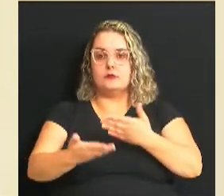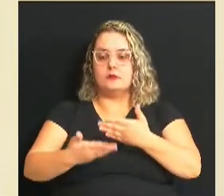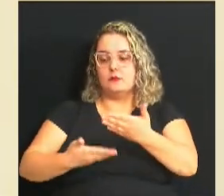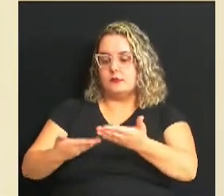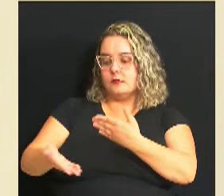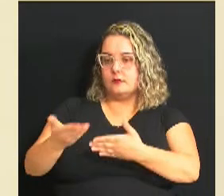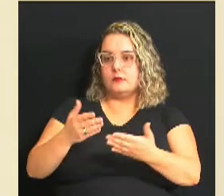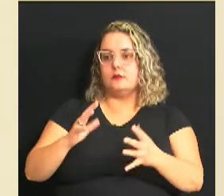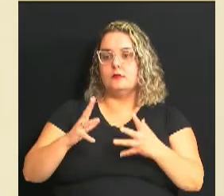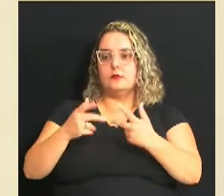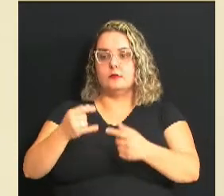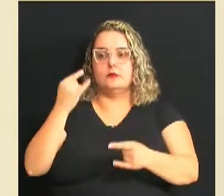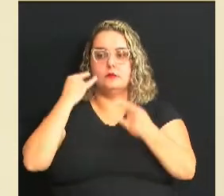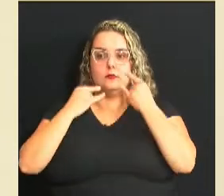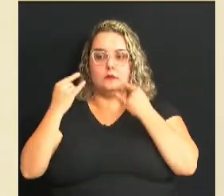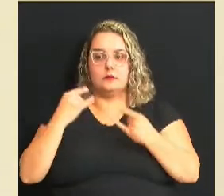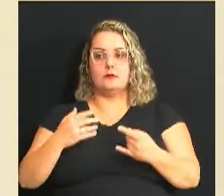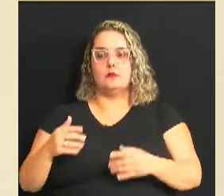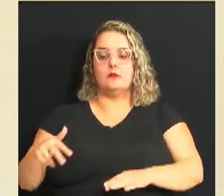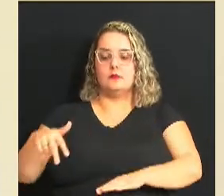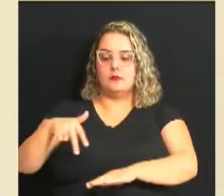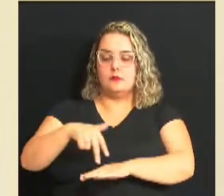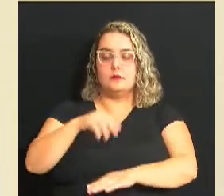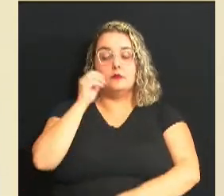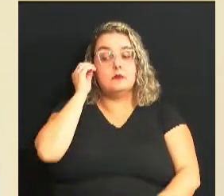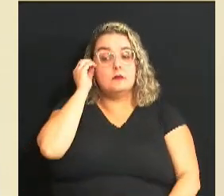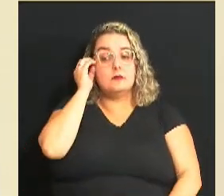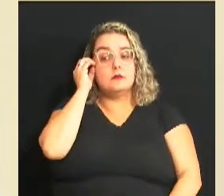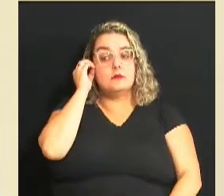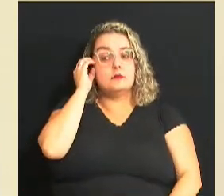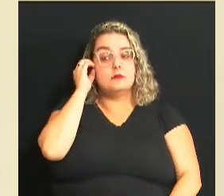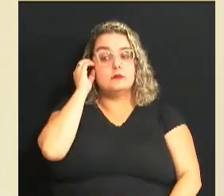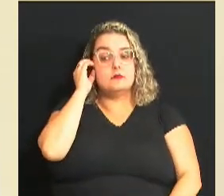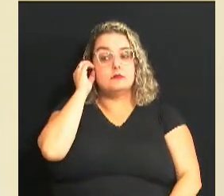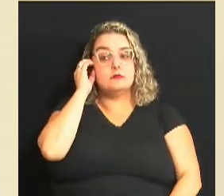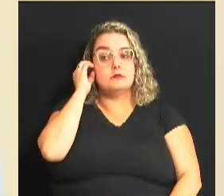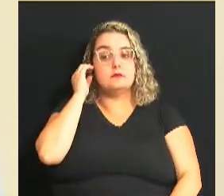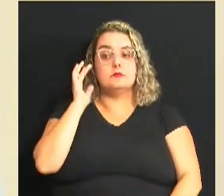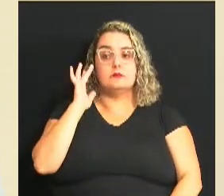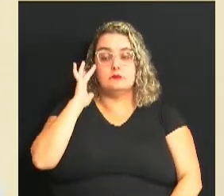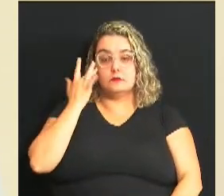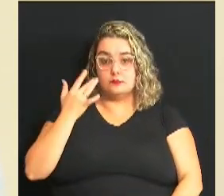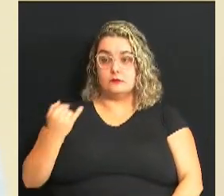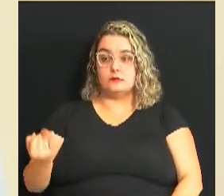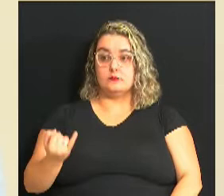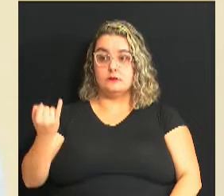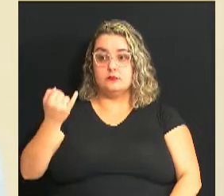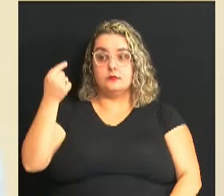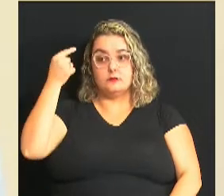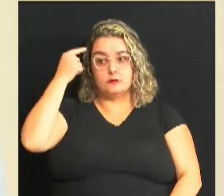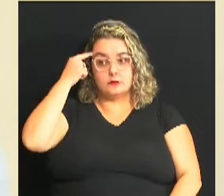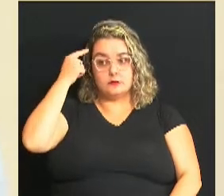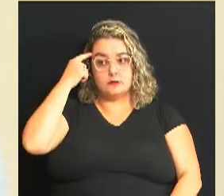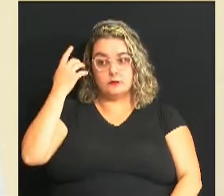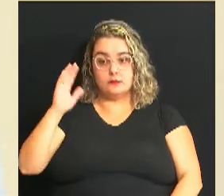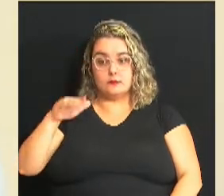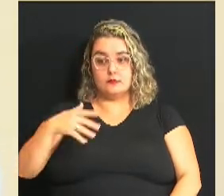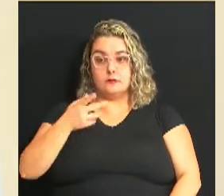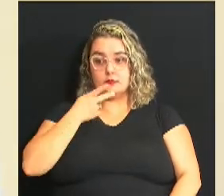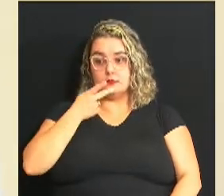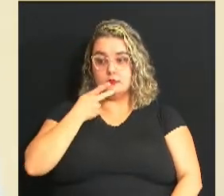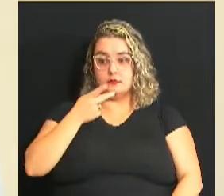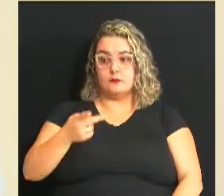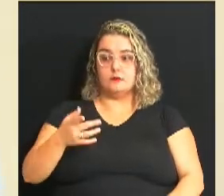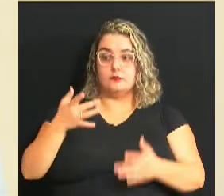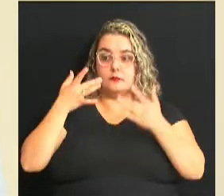os interessados que se apresentam. Então, o que eu acho que é importante a gente ter em mente que quando a gente fala num teatro